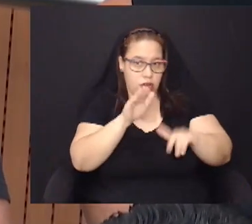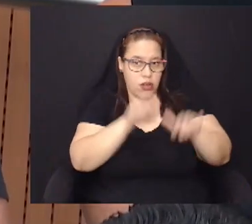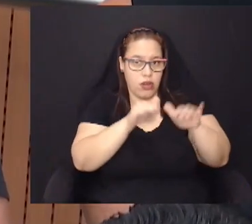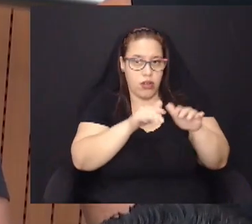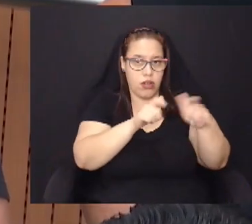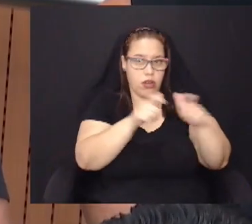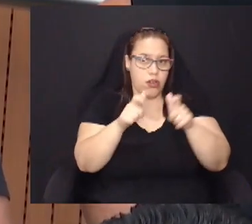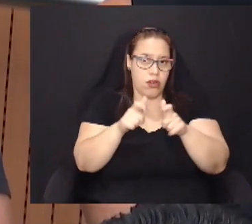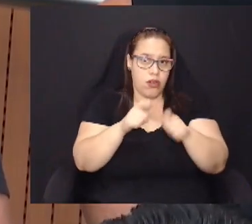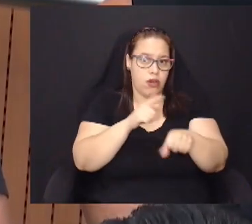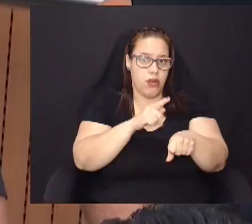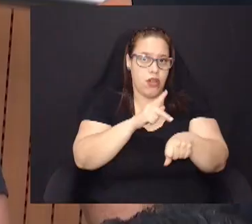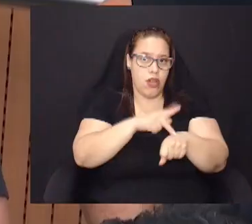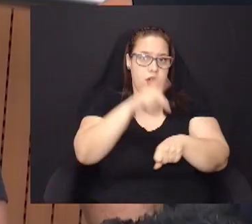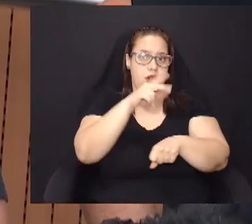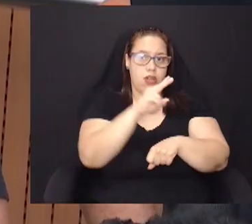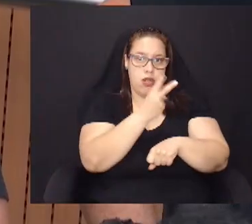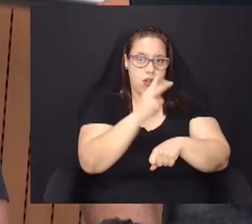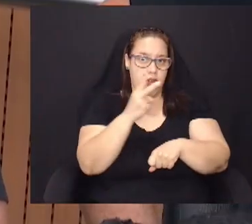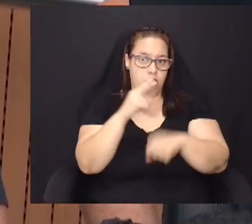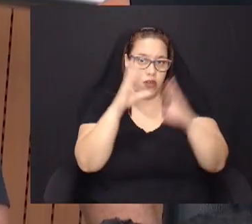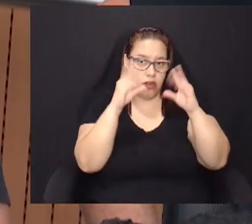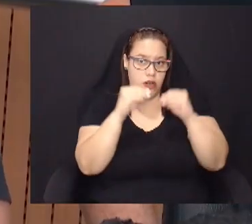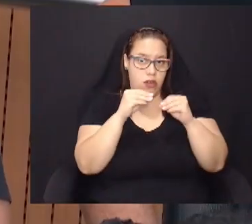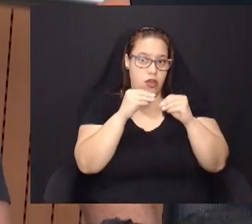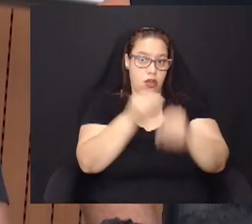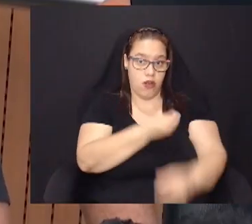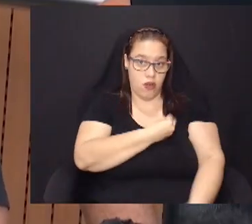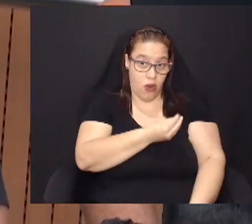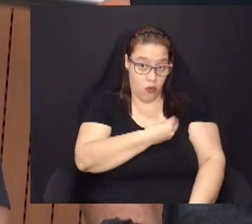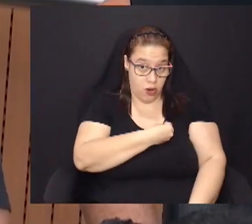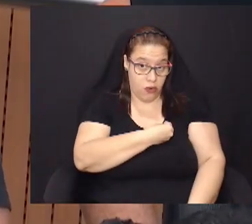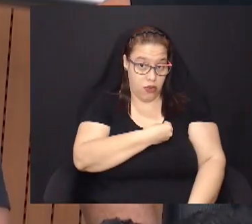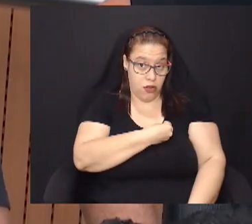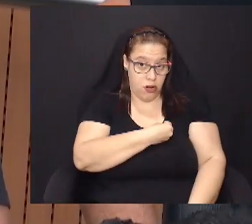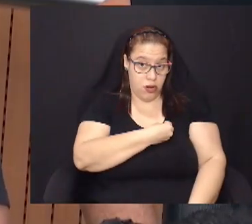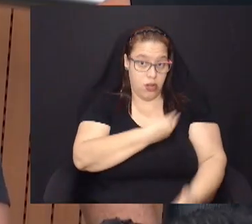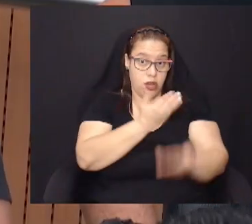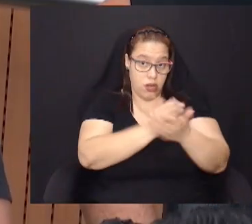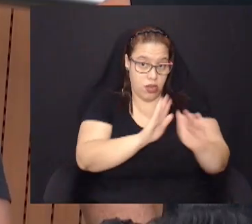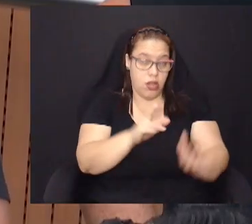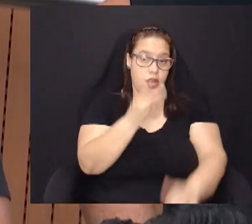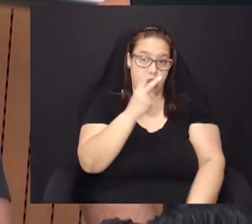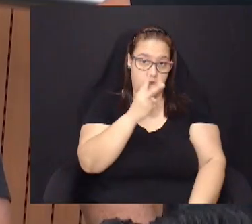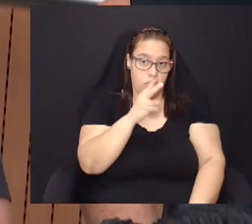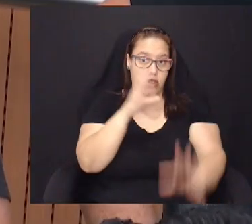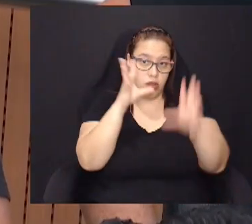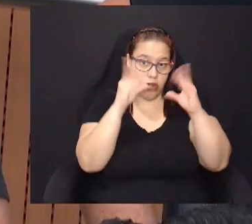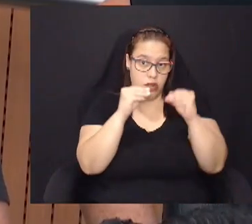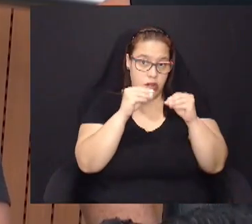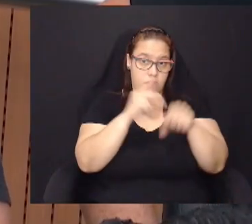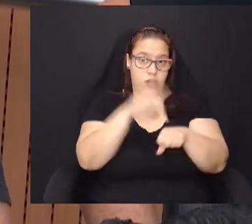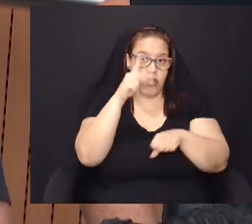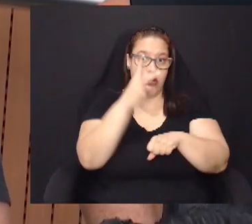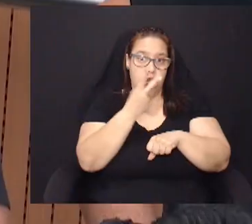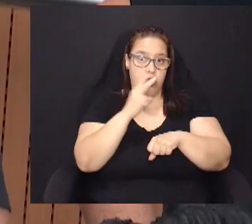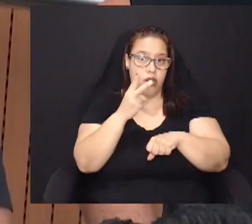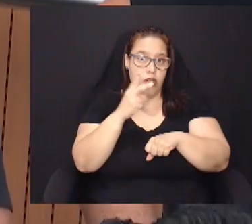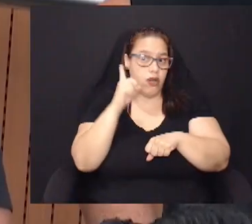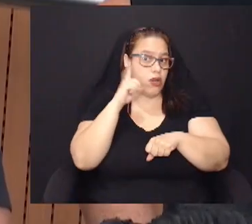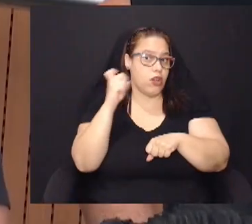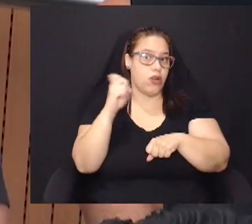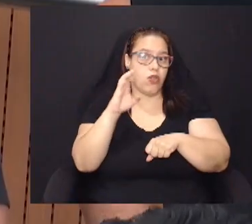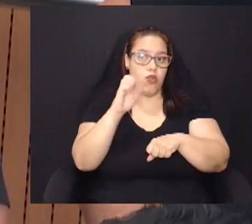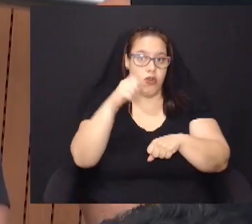após as 22 horas. Que o som ao vivo, vamos falar assim, a gente encerra às 22 e após as 22 é o som ambiente, né?